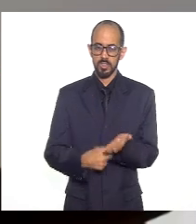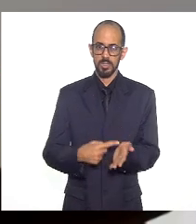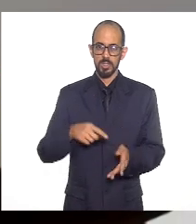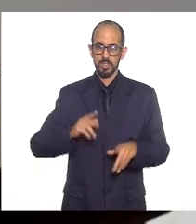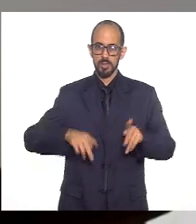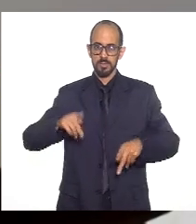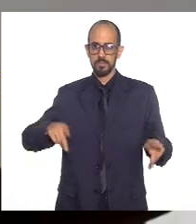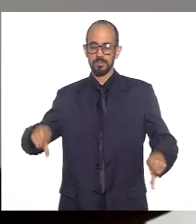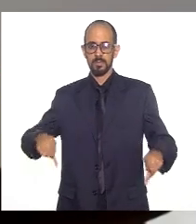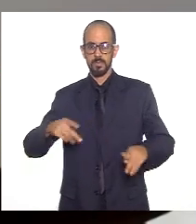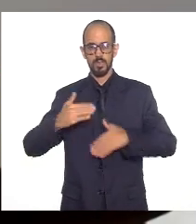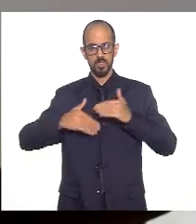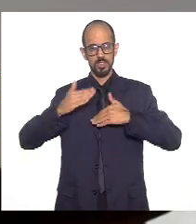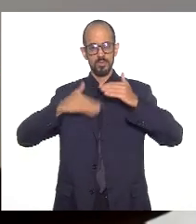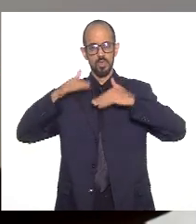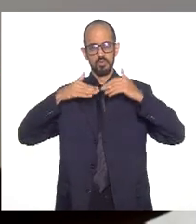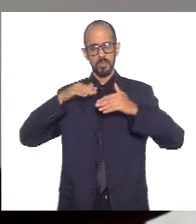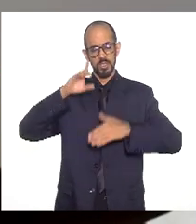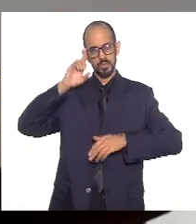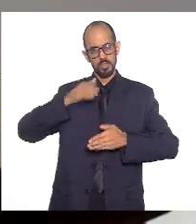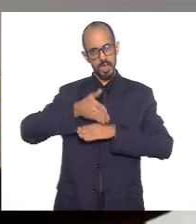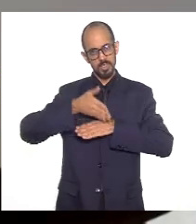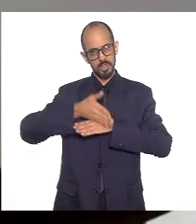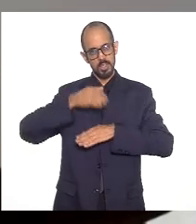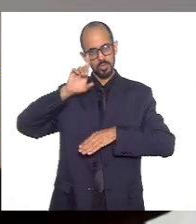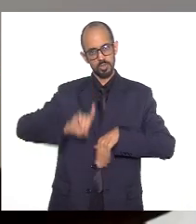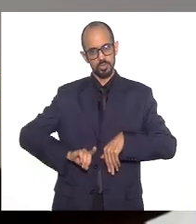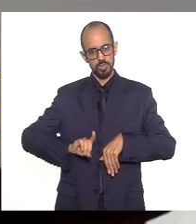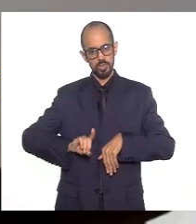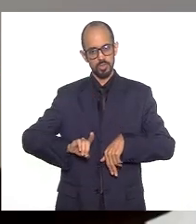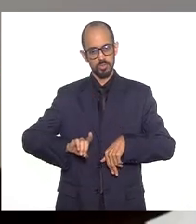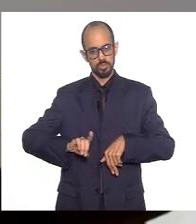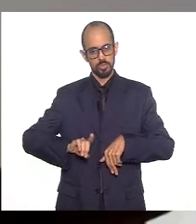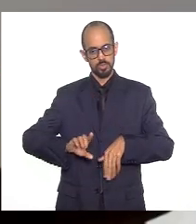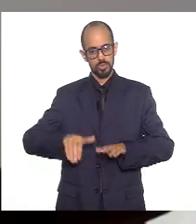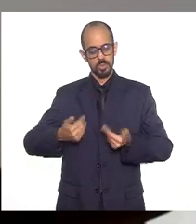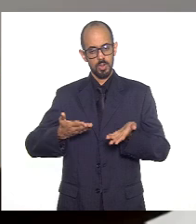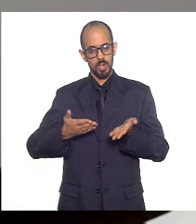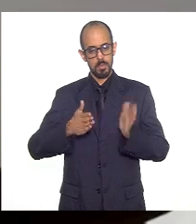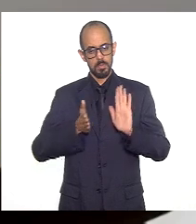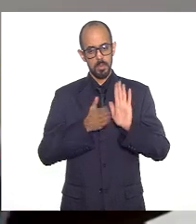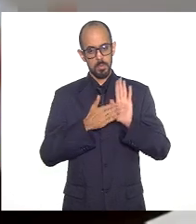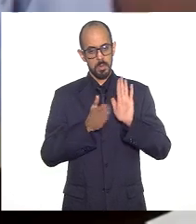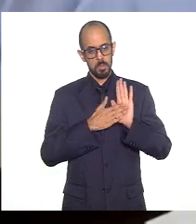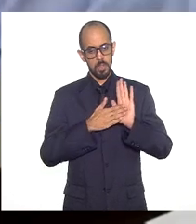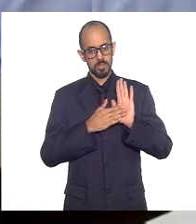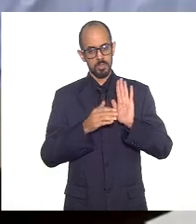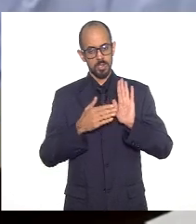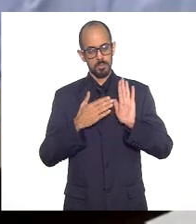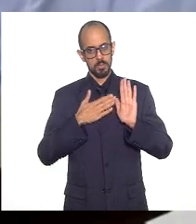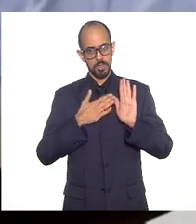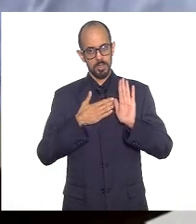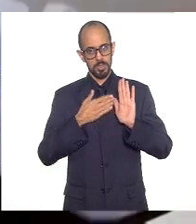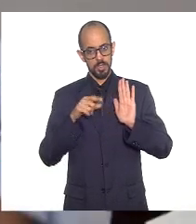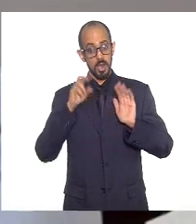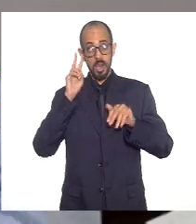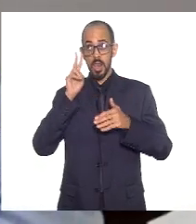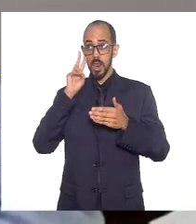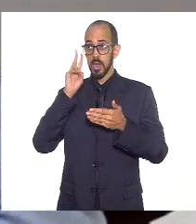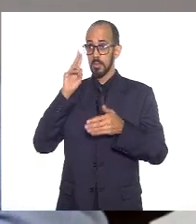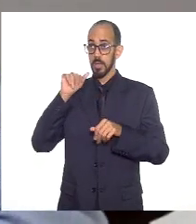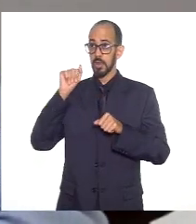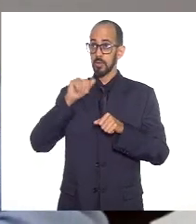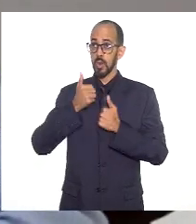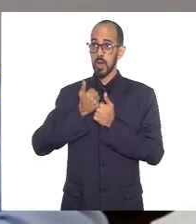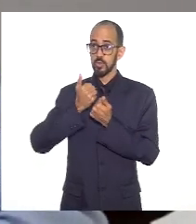desenvolvimentista, como agenda de direitos. Então, eu queria propor, né, nesse contexto, o André, no artigo hoje, lembra o auxílio emergencial, mas